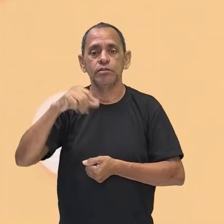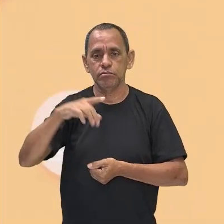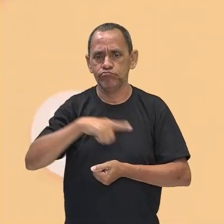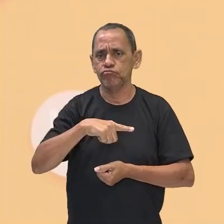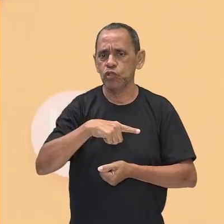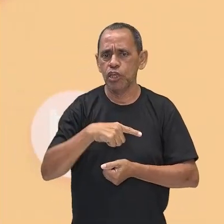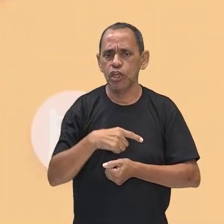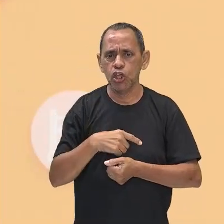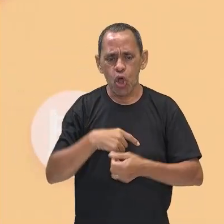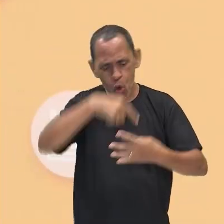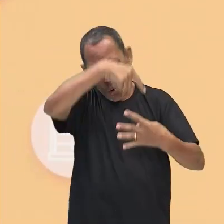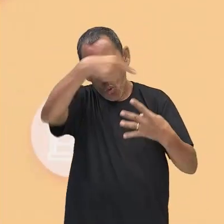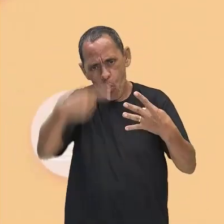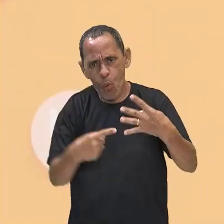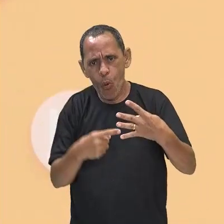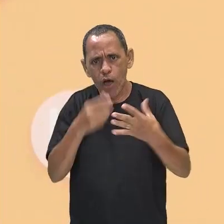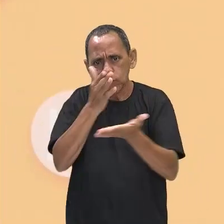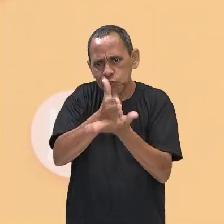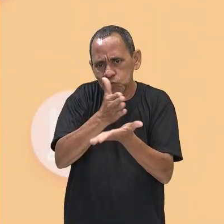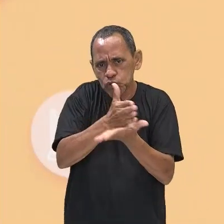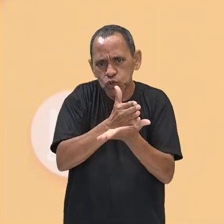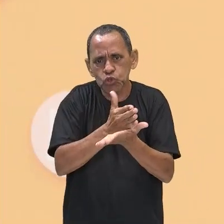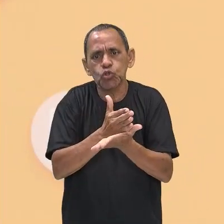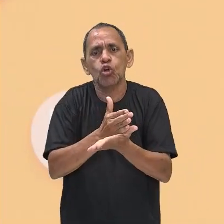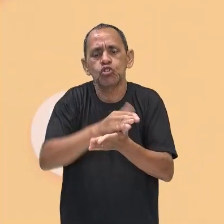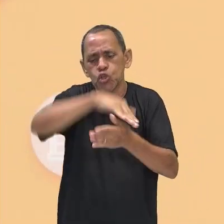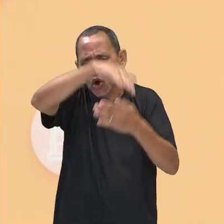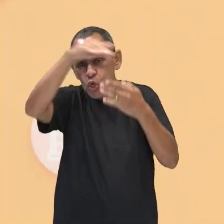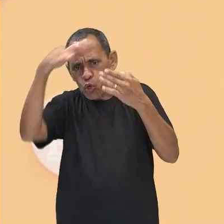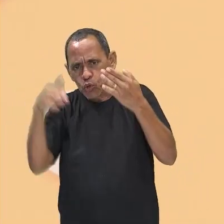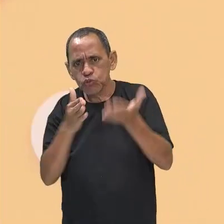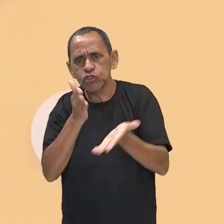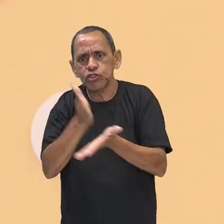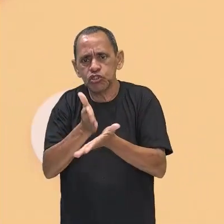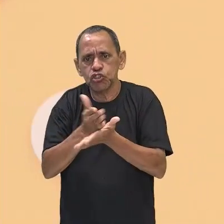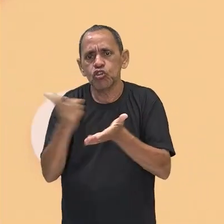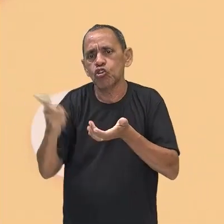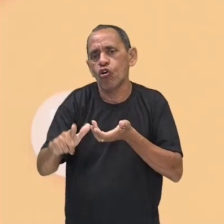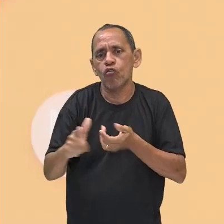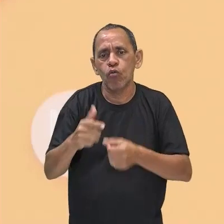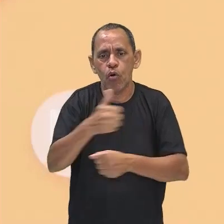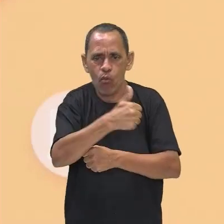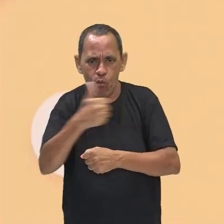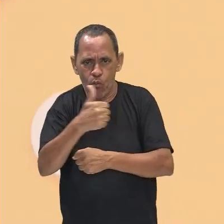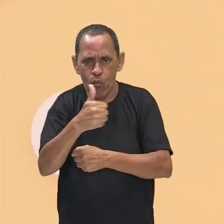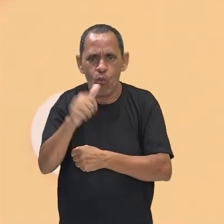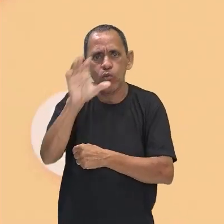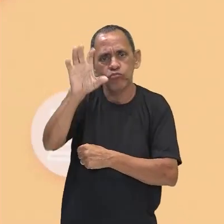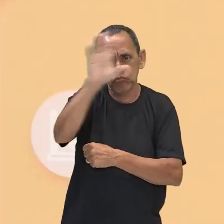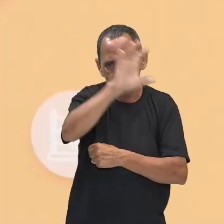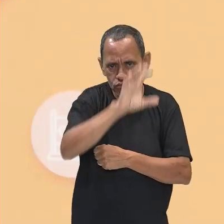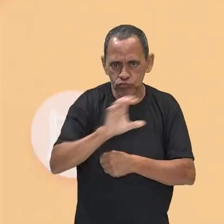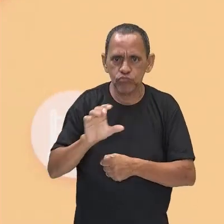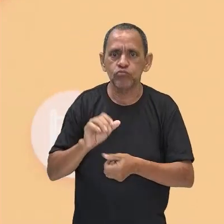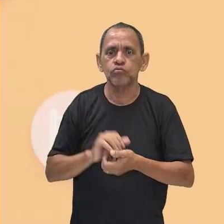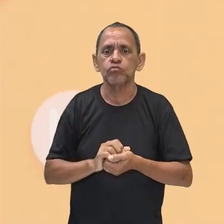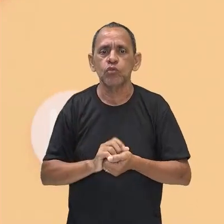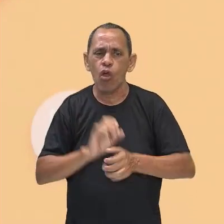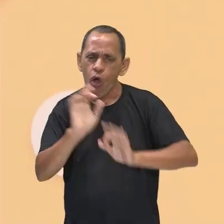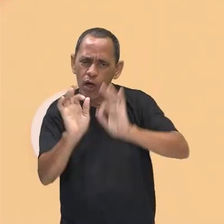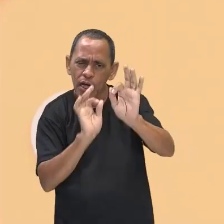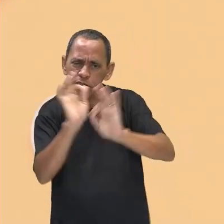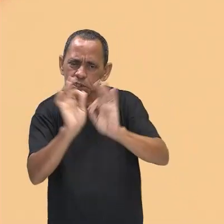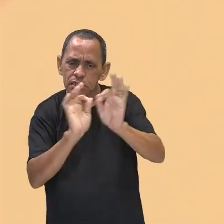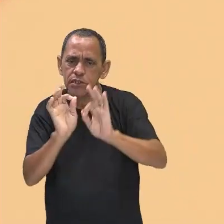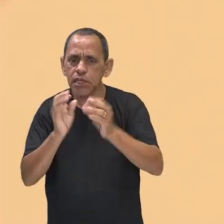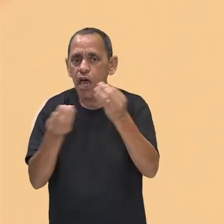são subdivididas em 11 regiões geográficas imediatas. Dessa forma, fica mais fácil planejar aí